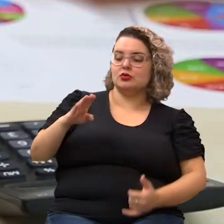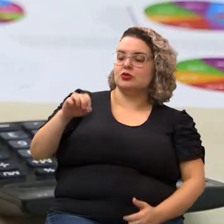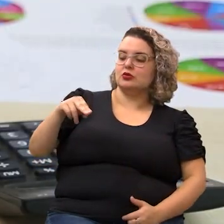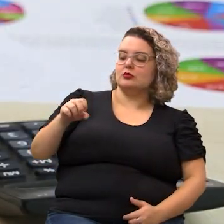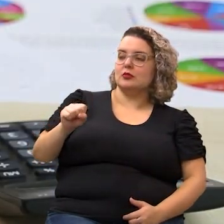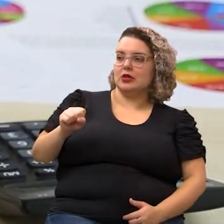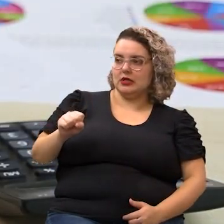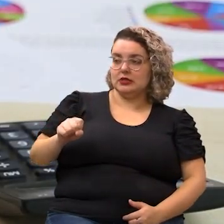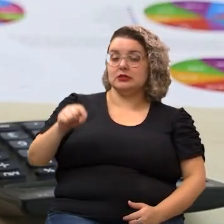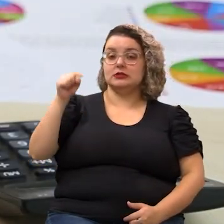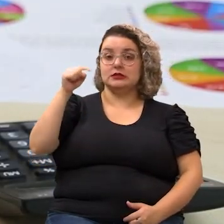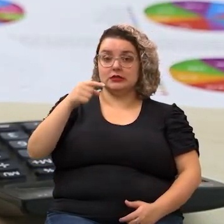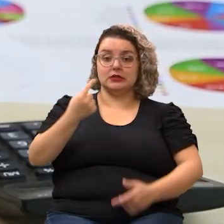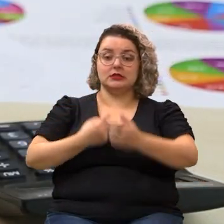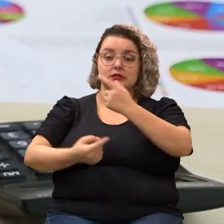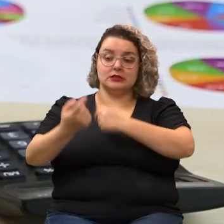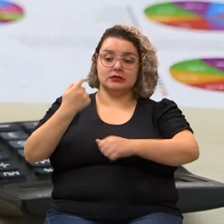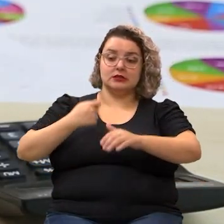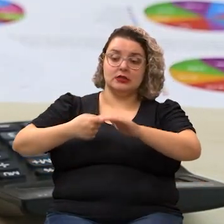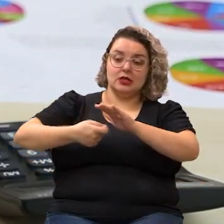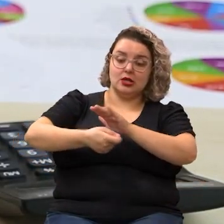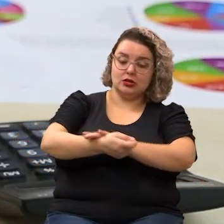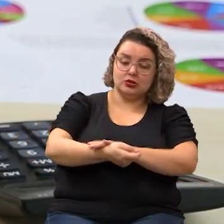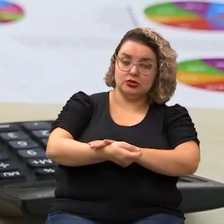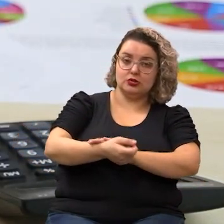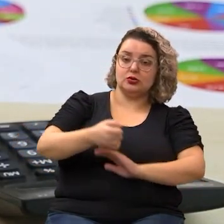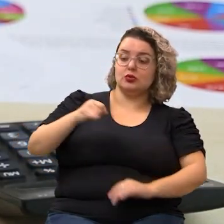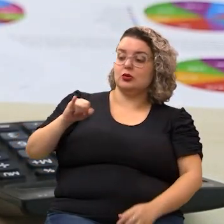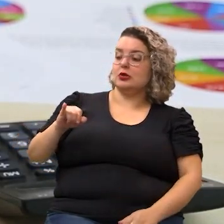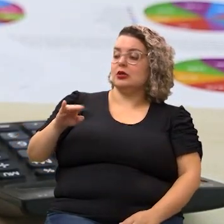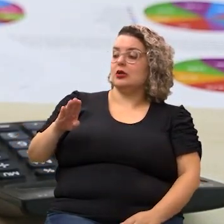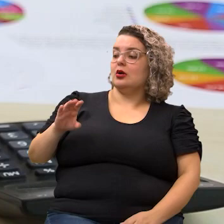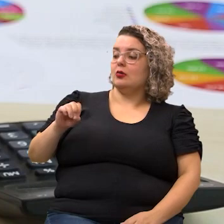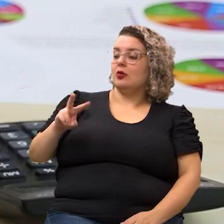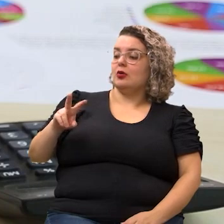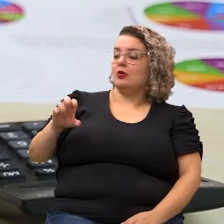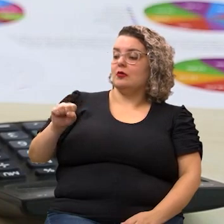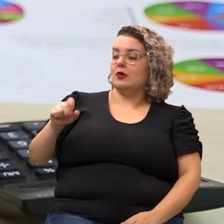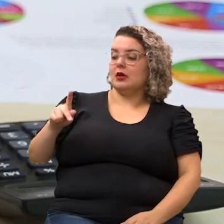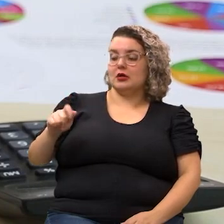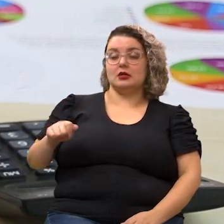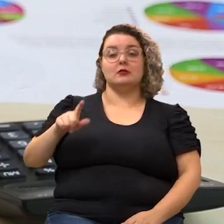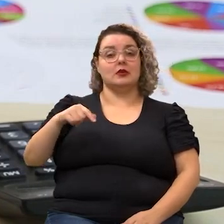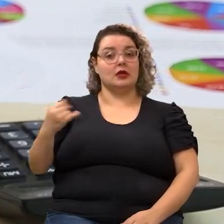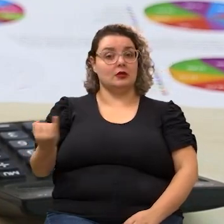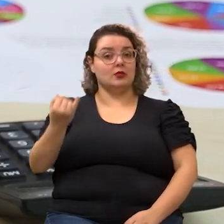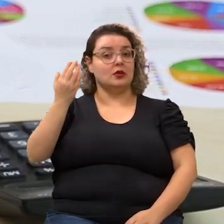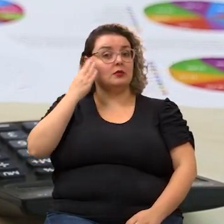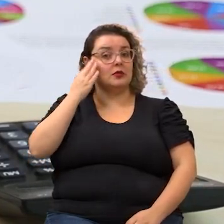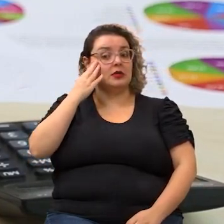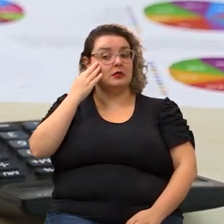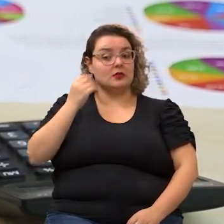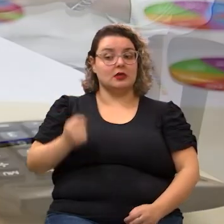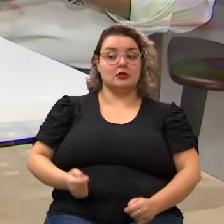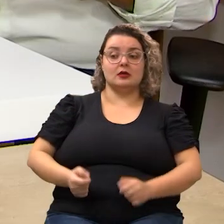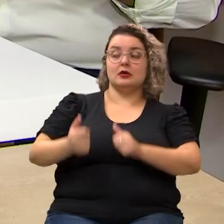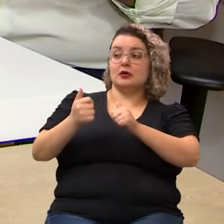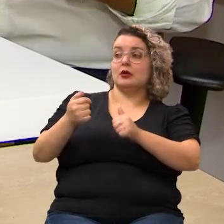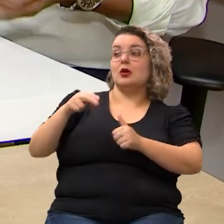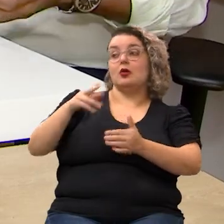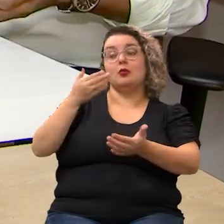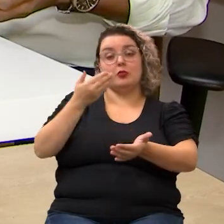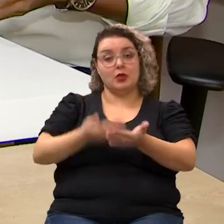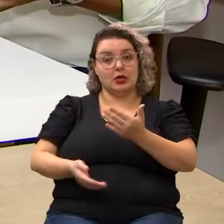bens neste investimento, alocado em índice do Ibovespa, ele é importante para você saber se você está ganhando